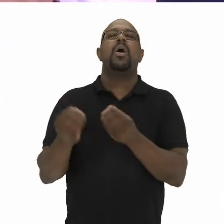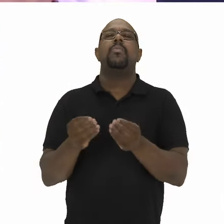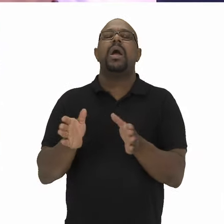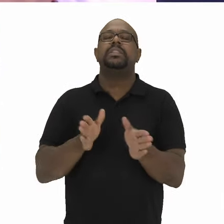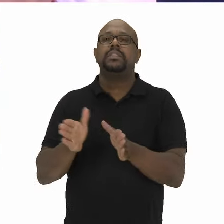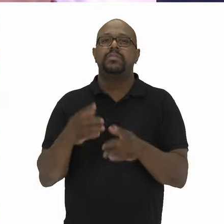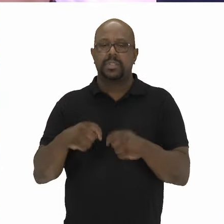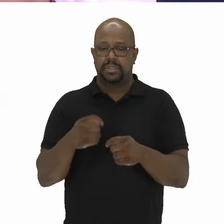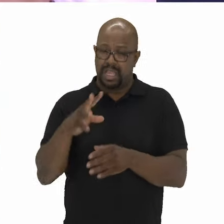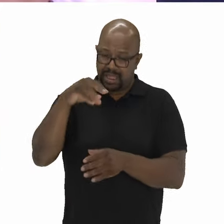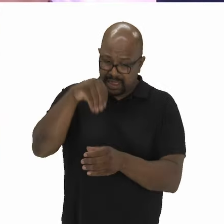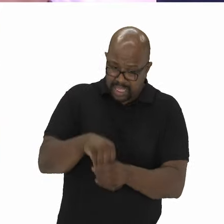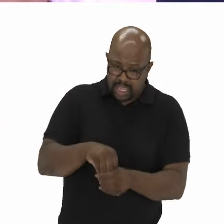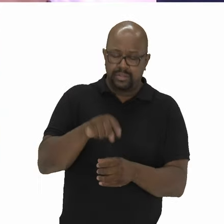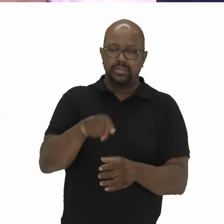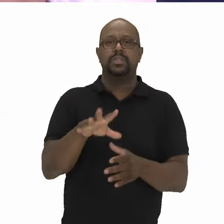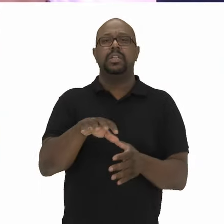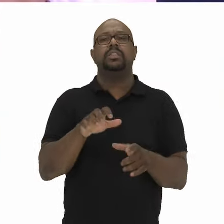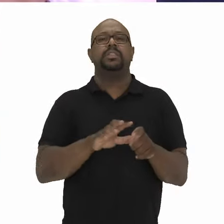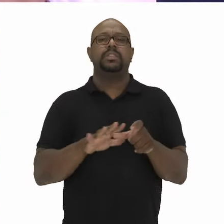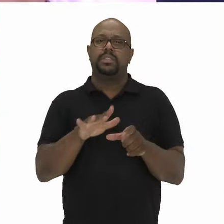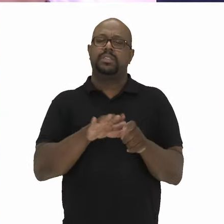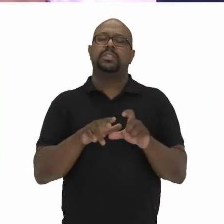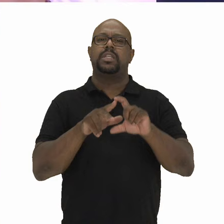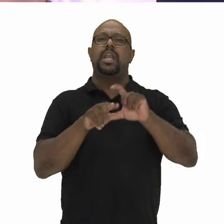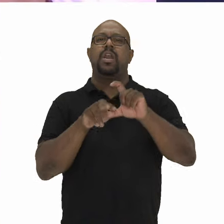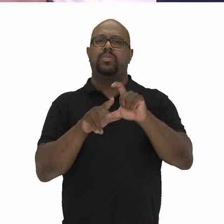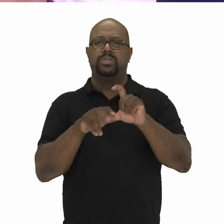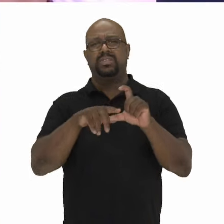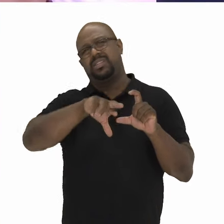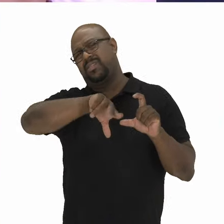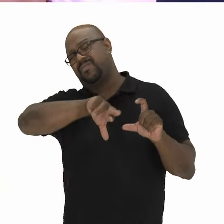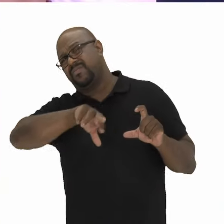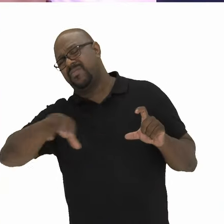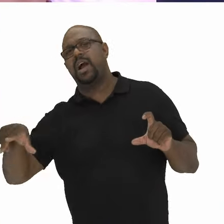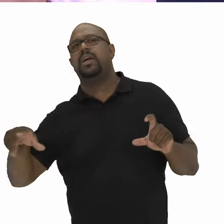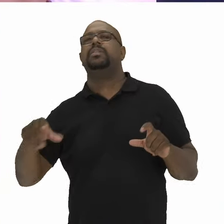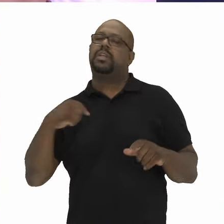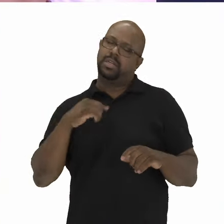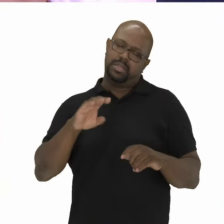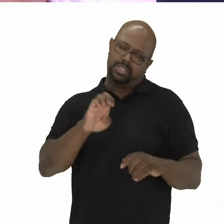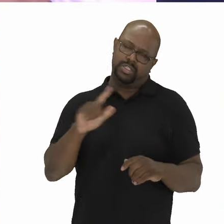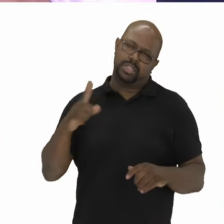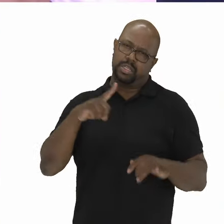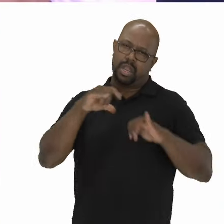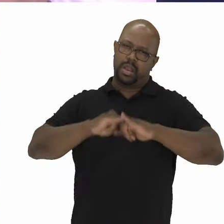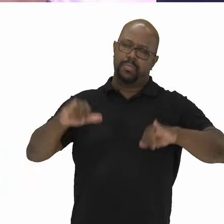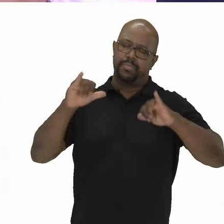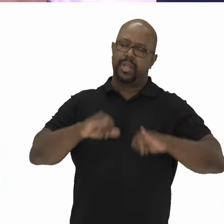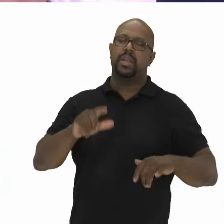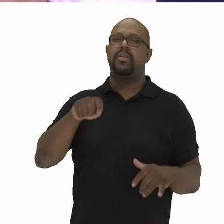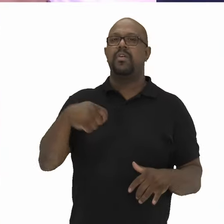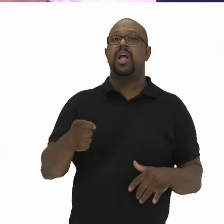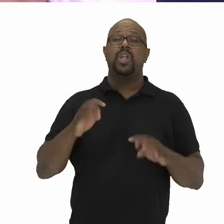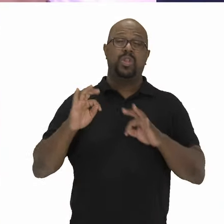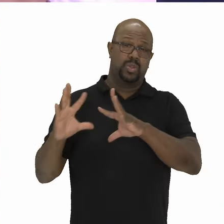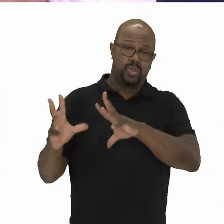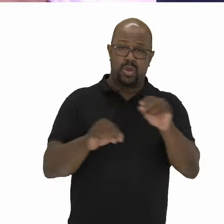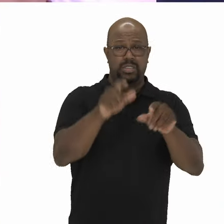os formatos acessíveis que tem que ficar dentro desse qrcode e são vários formatos acessíveis a escola de gente tem uma campanha